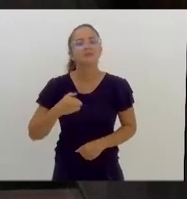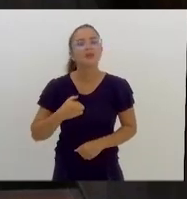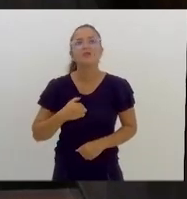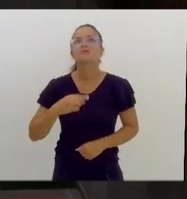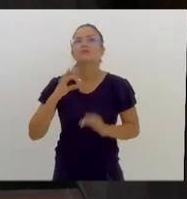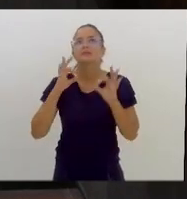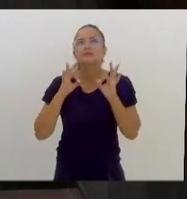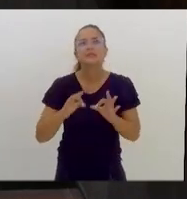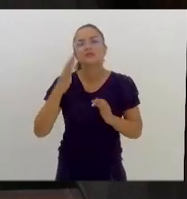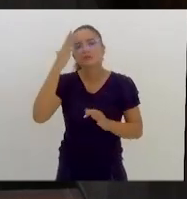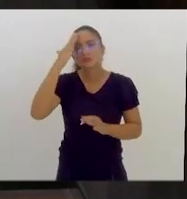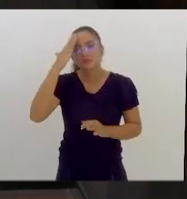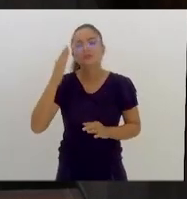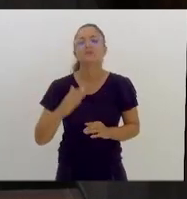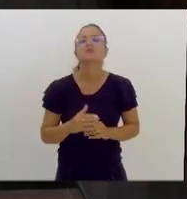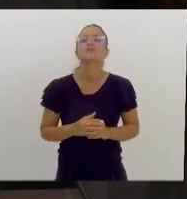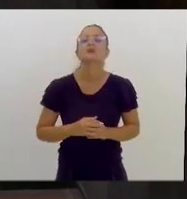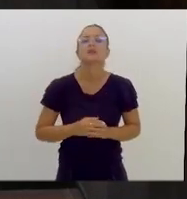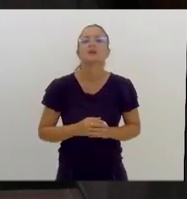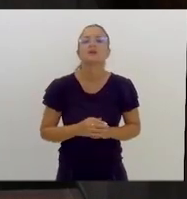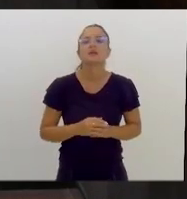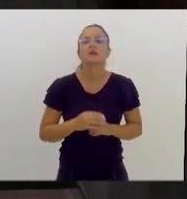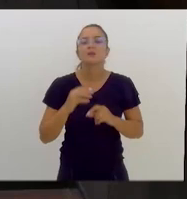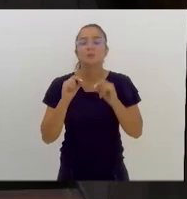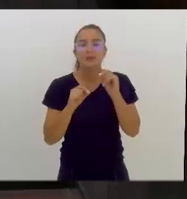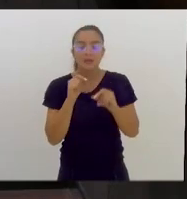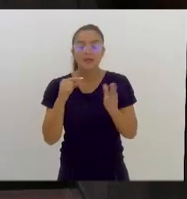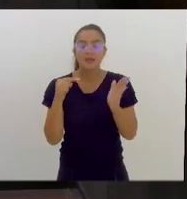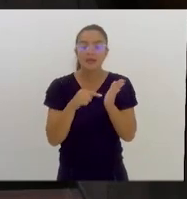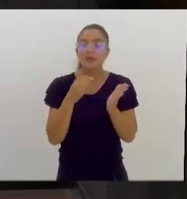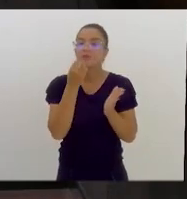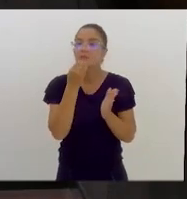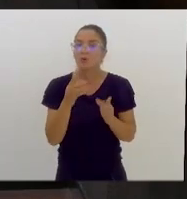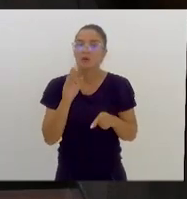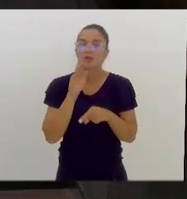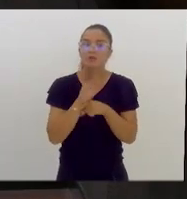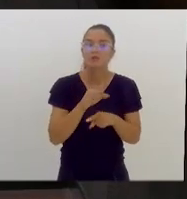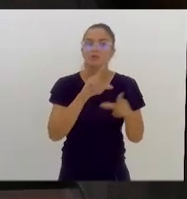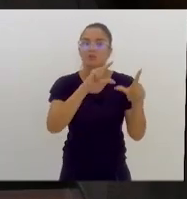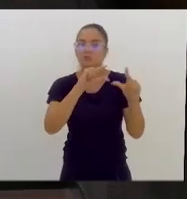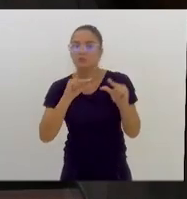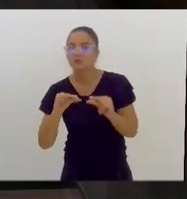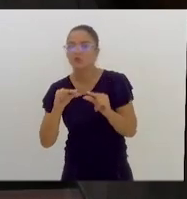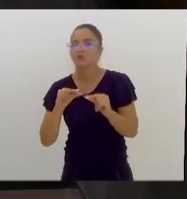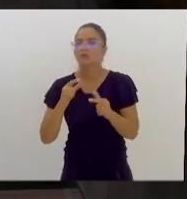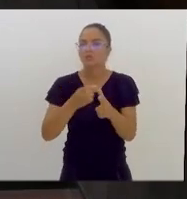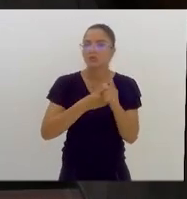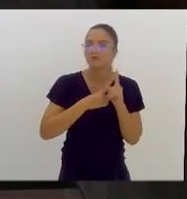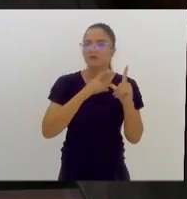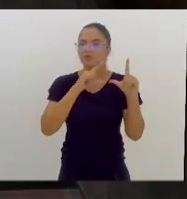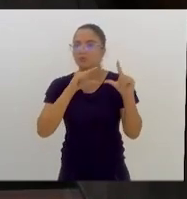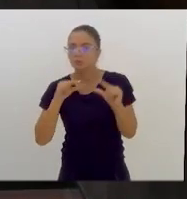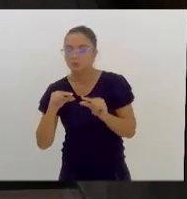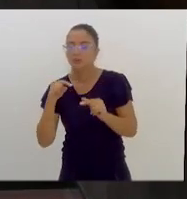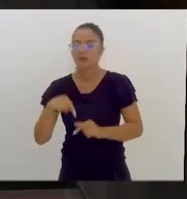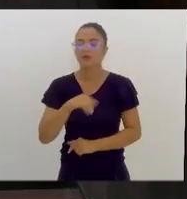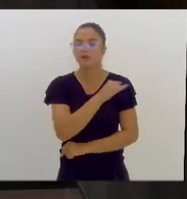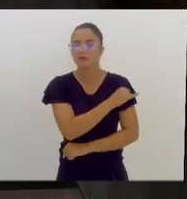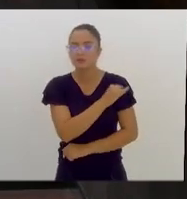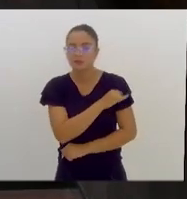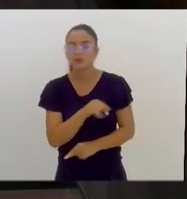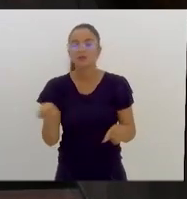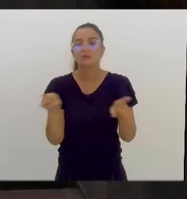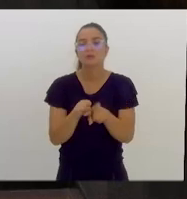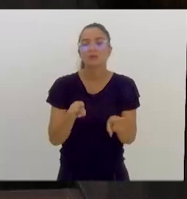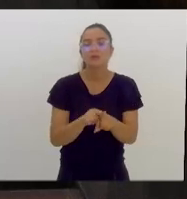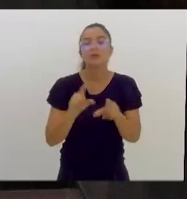será o balizador, em primeiro lugar, para o efeito prático que possamos reduzir o endividamento do Rio de Janeiro e depois para que